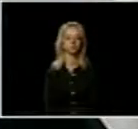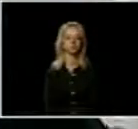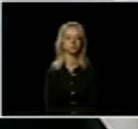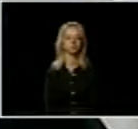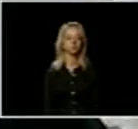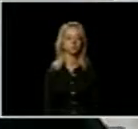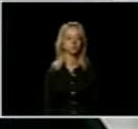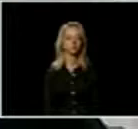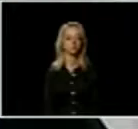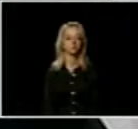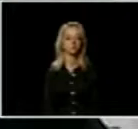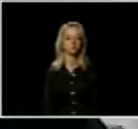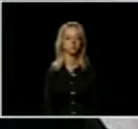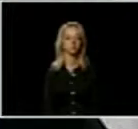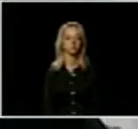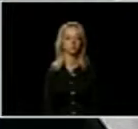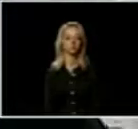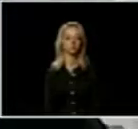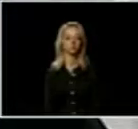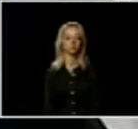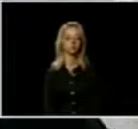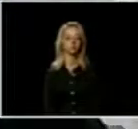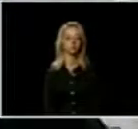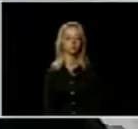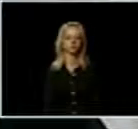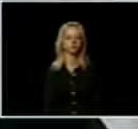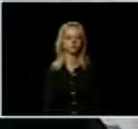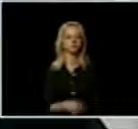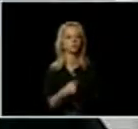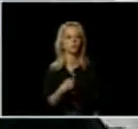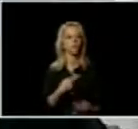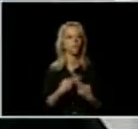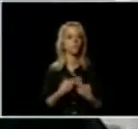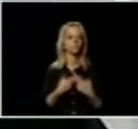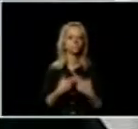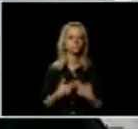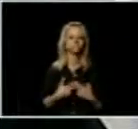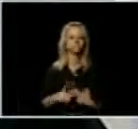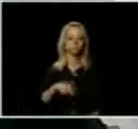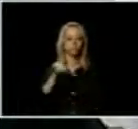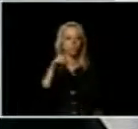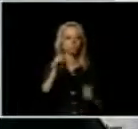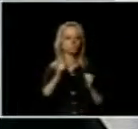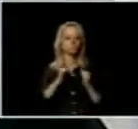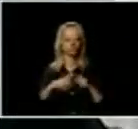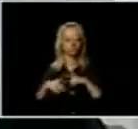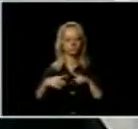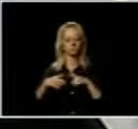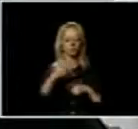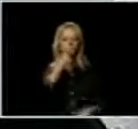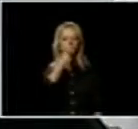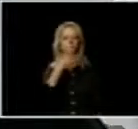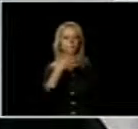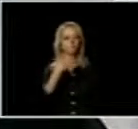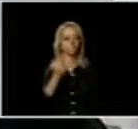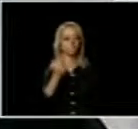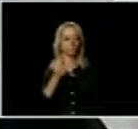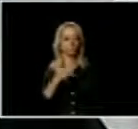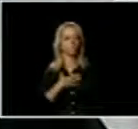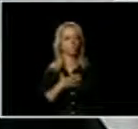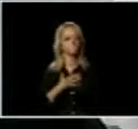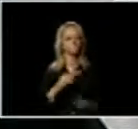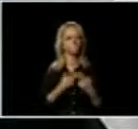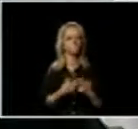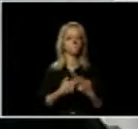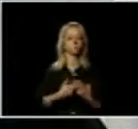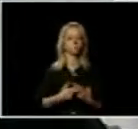decisão e possa fazer um planejamento decente na pasta cultura do município de Taubaté. Essa é minha esperança, essa é minha torcida